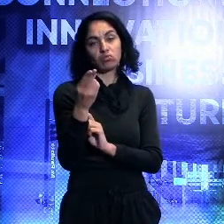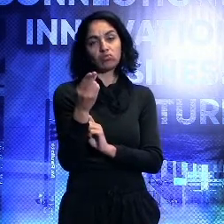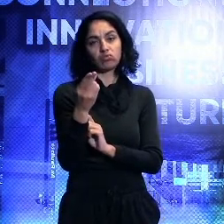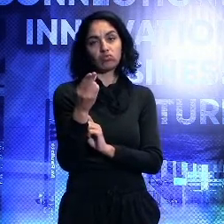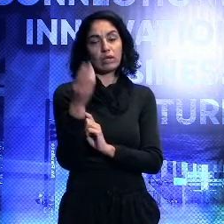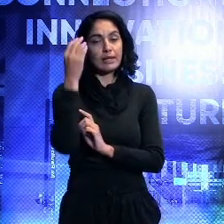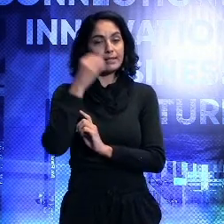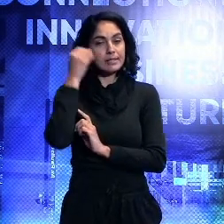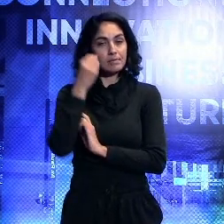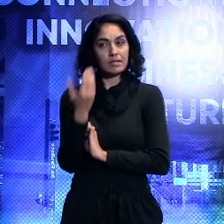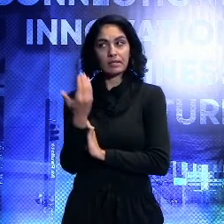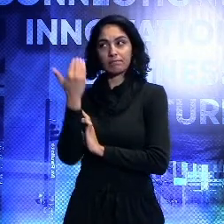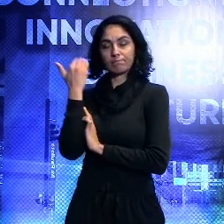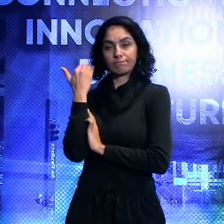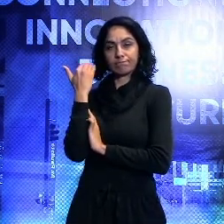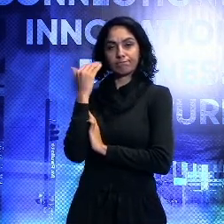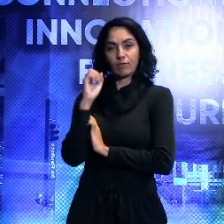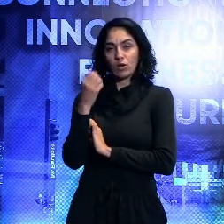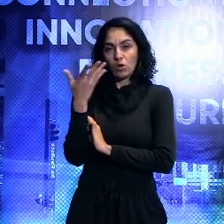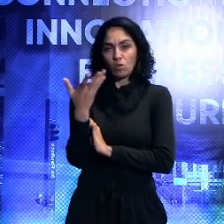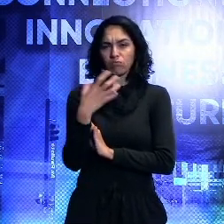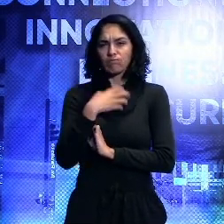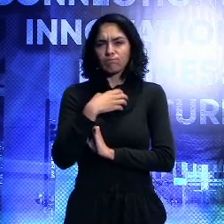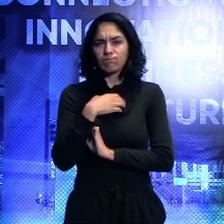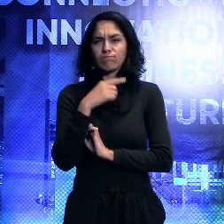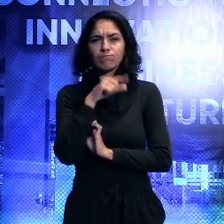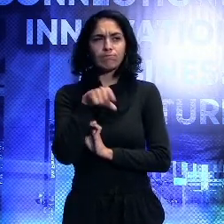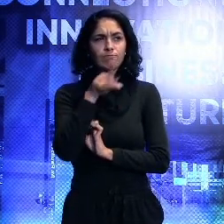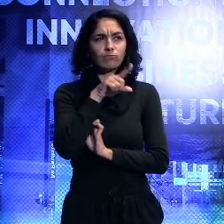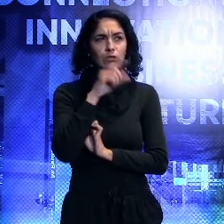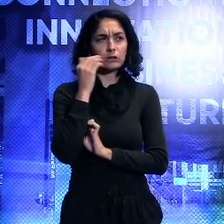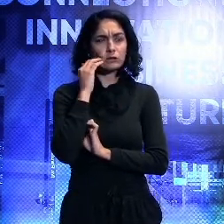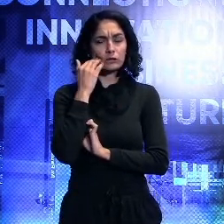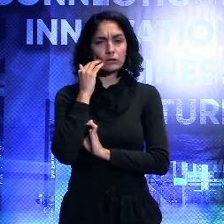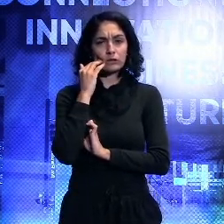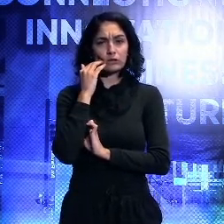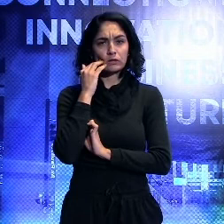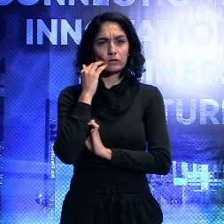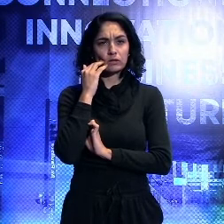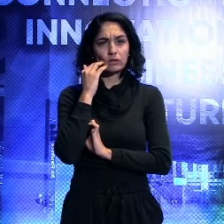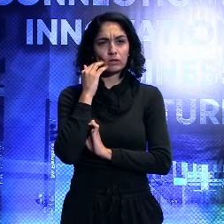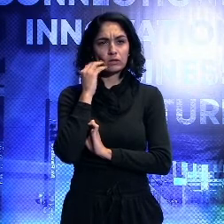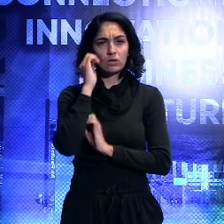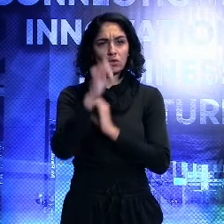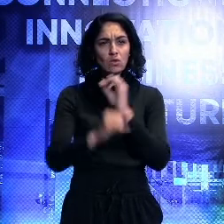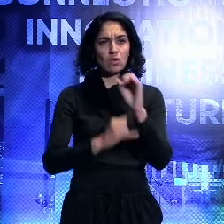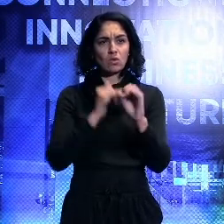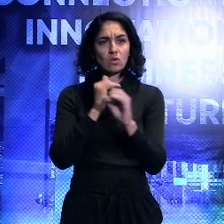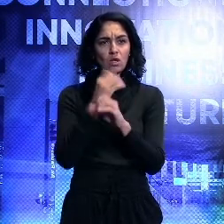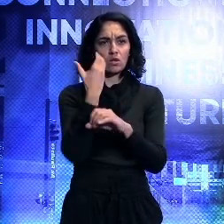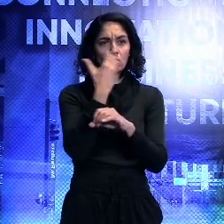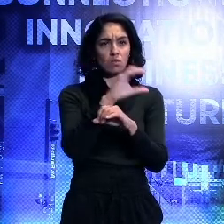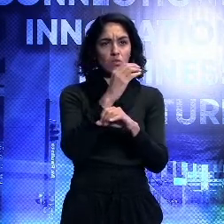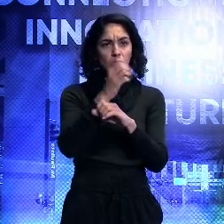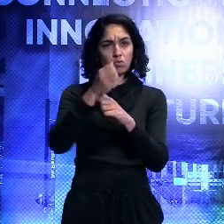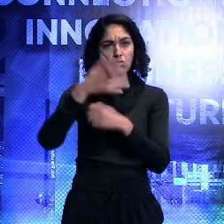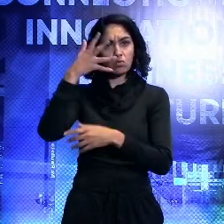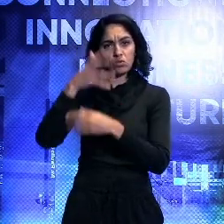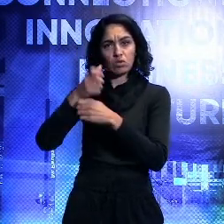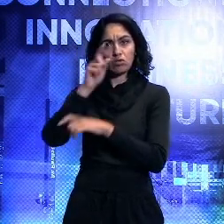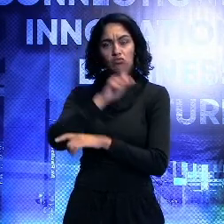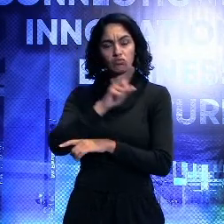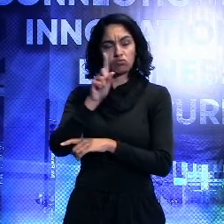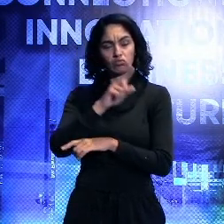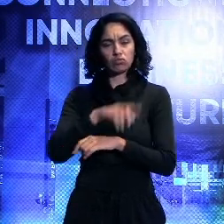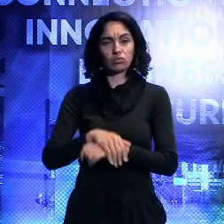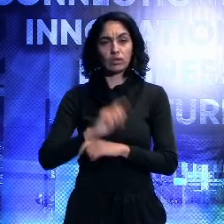passado? Faz sentido para vocês? O pessoal online pode mandar no chat ali também, se faz sentido ou não. Né? Depois,